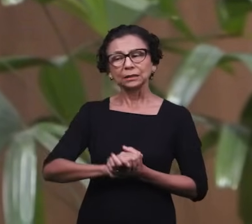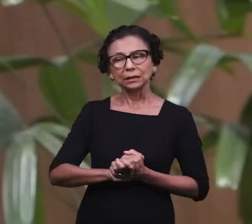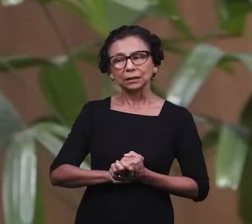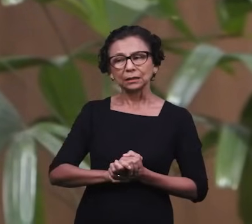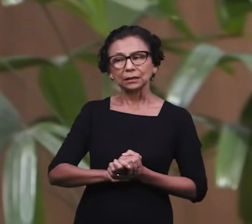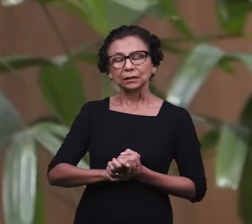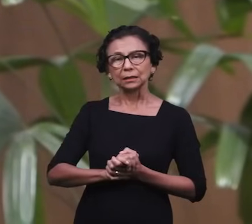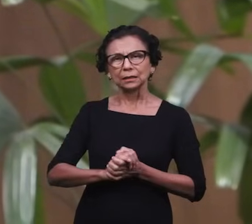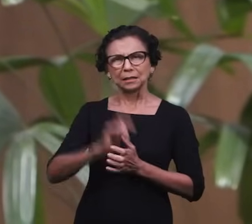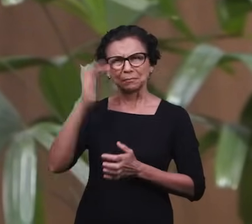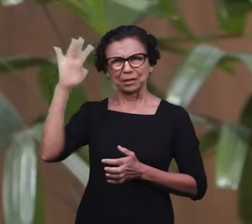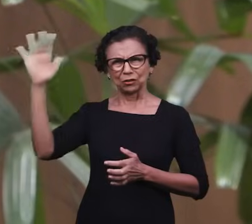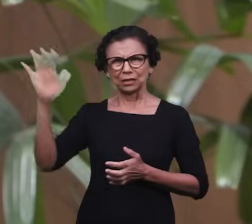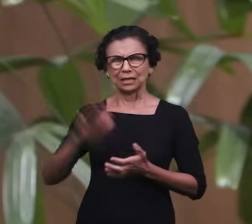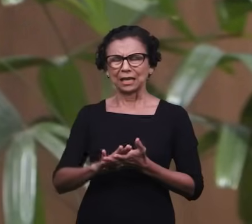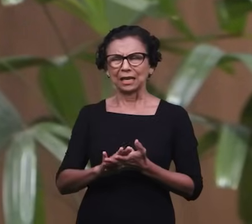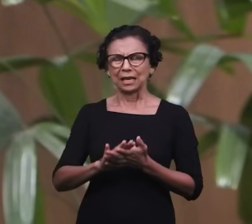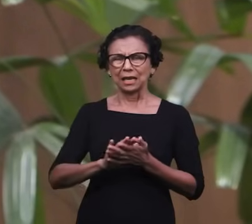super-herói.